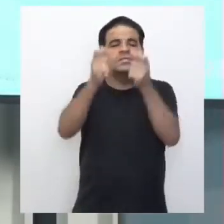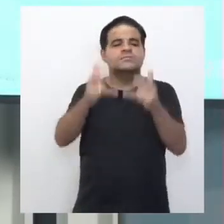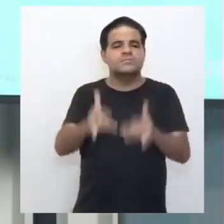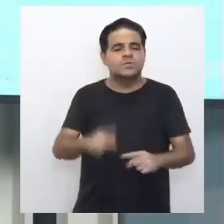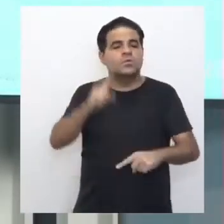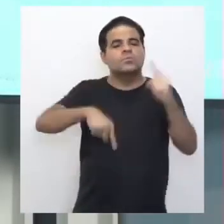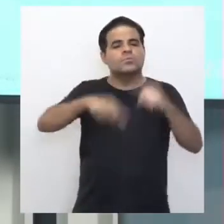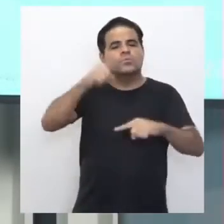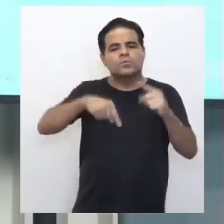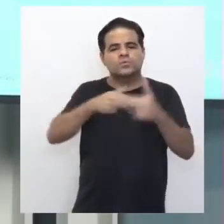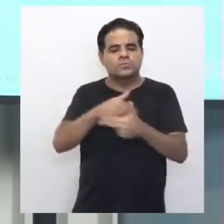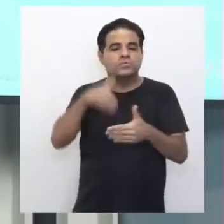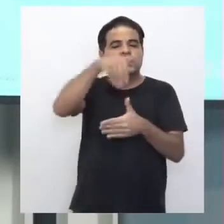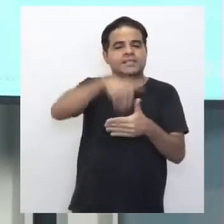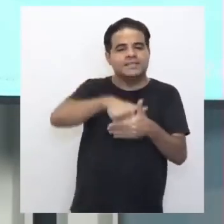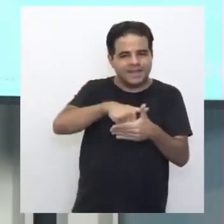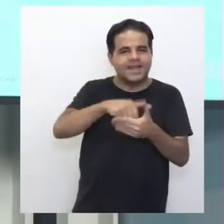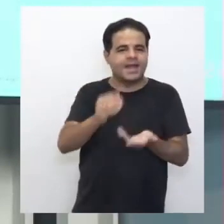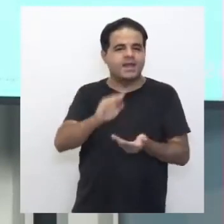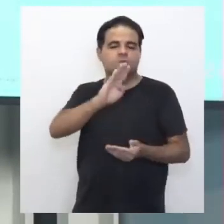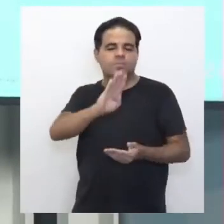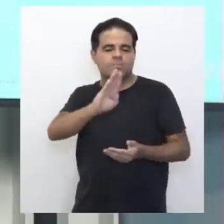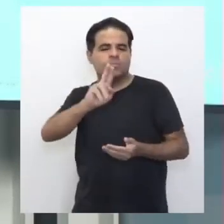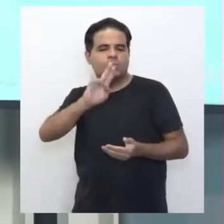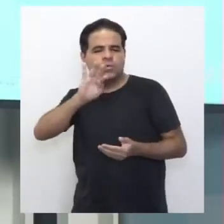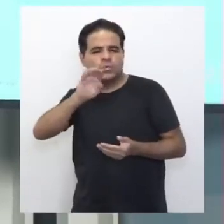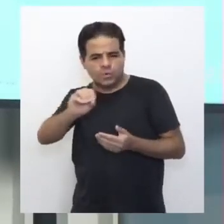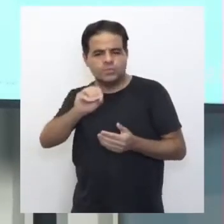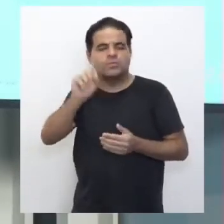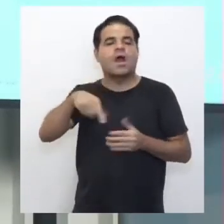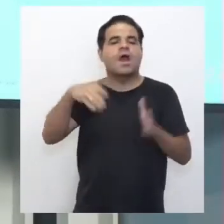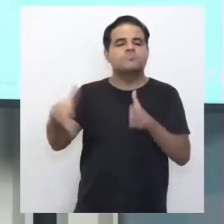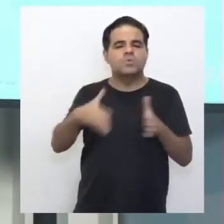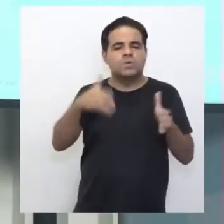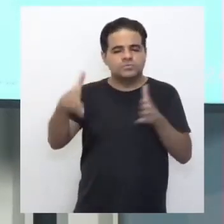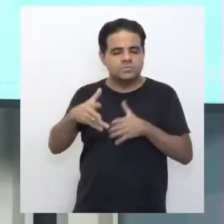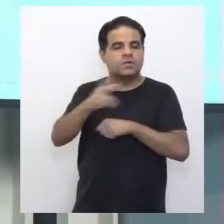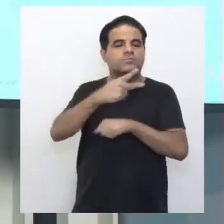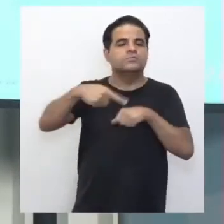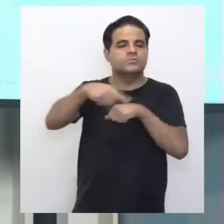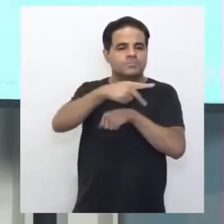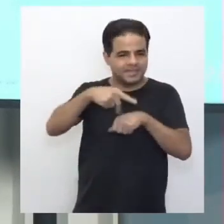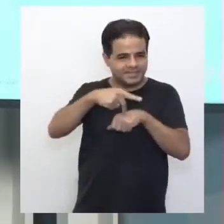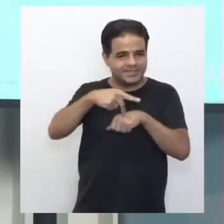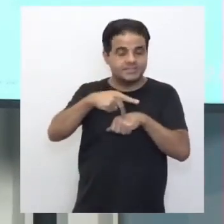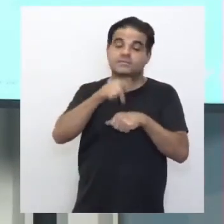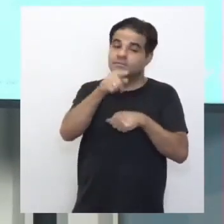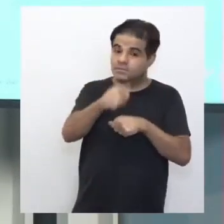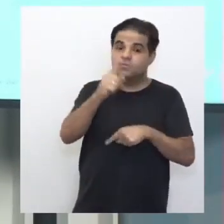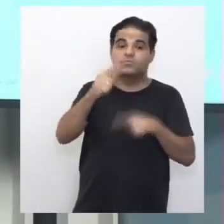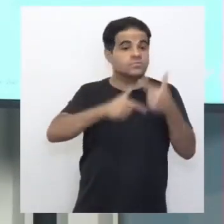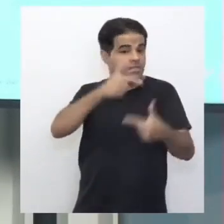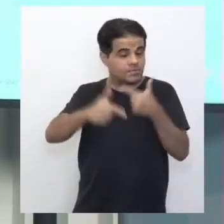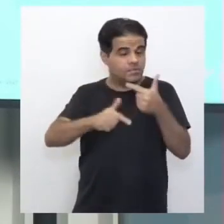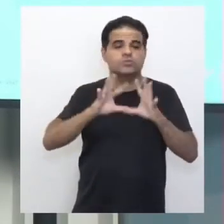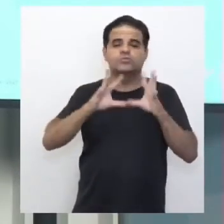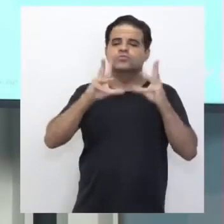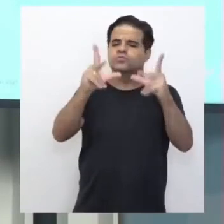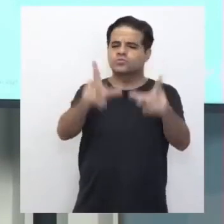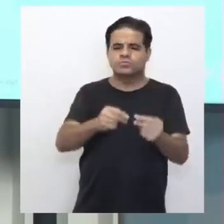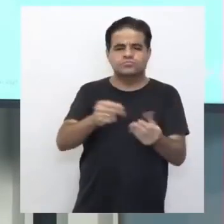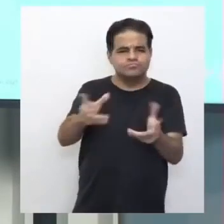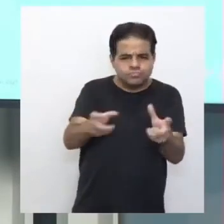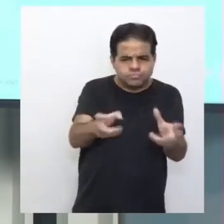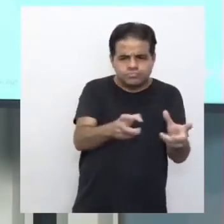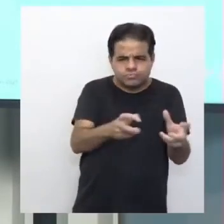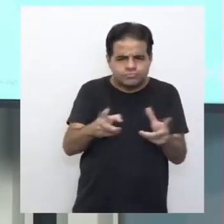produto interno bruto, né, que é a questão aí da produção de um país, né, e aí o seu serviço. Então, tudo que é arrecadado